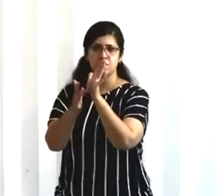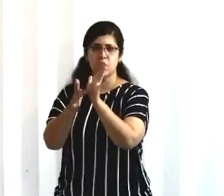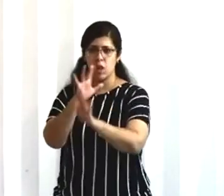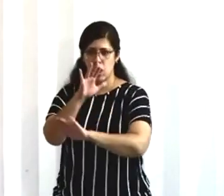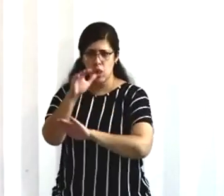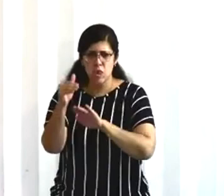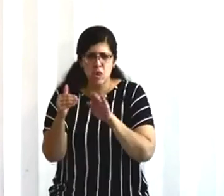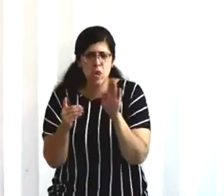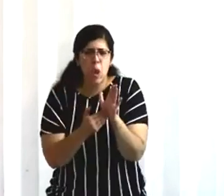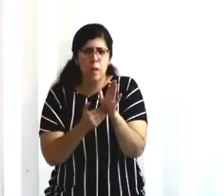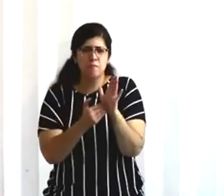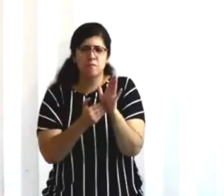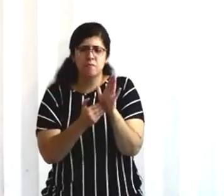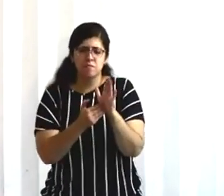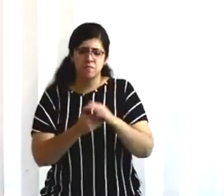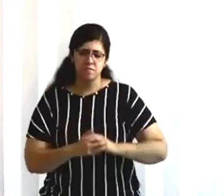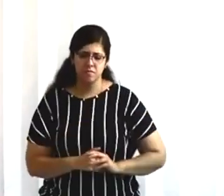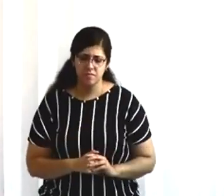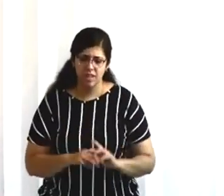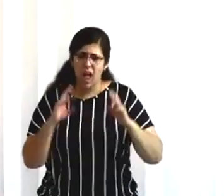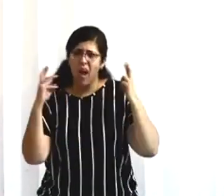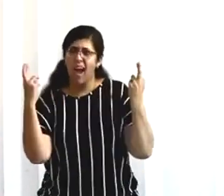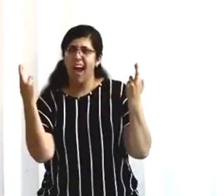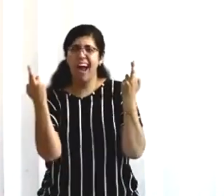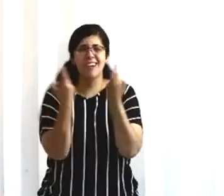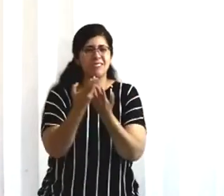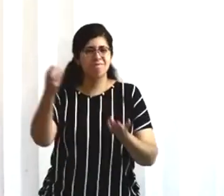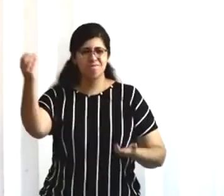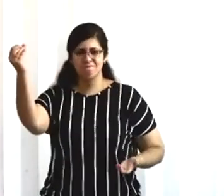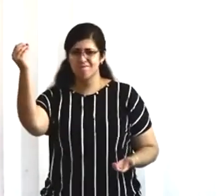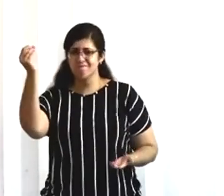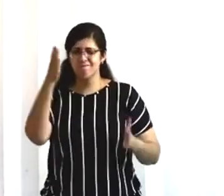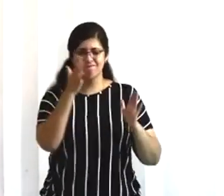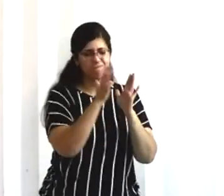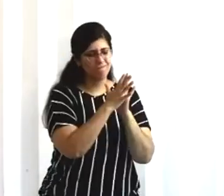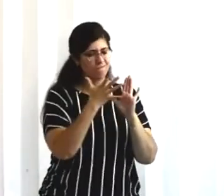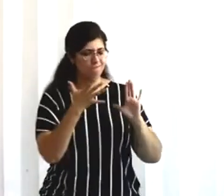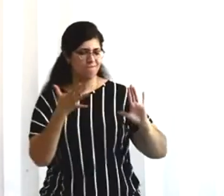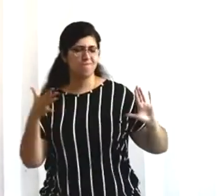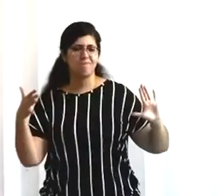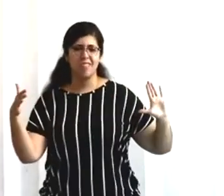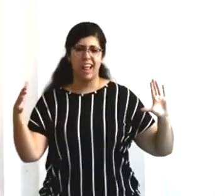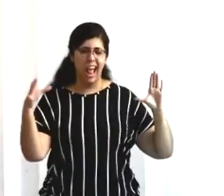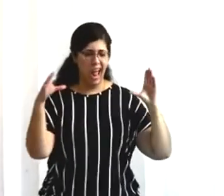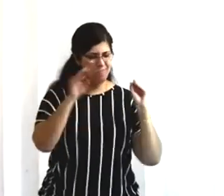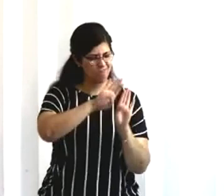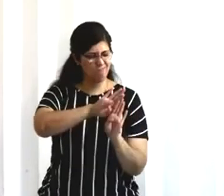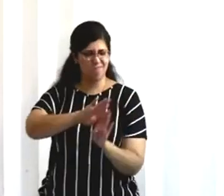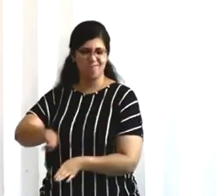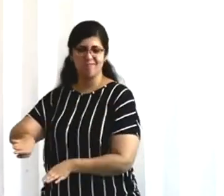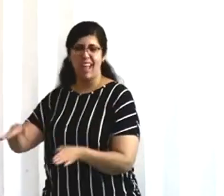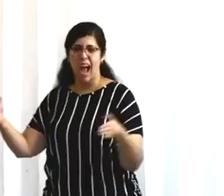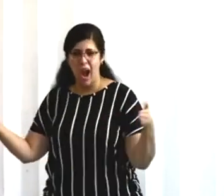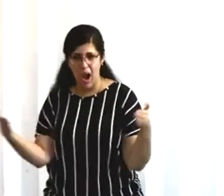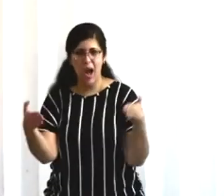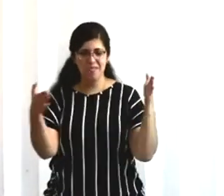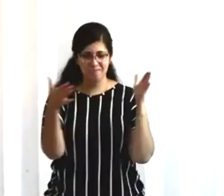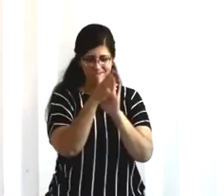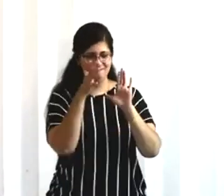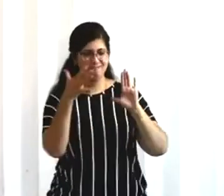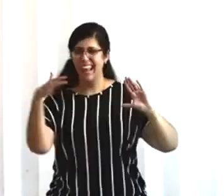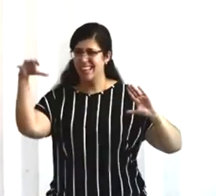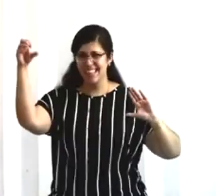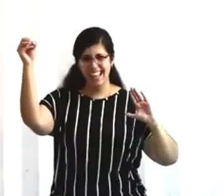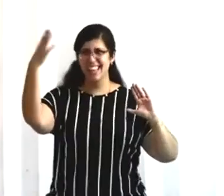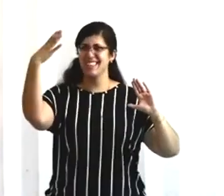o benefício de estar no reino da luz, e não no reino das trevas, e o benefício de testemunhar da luz,